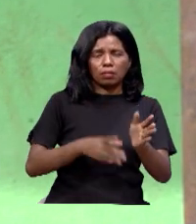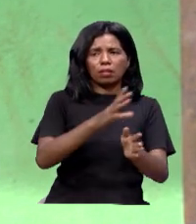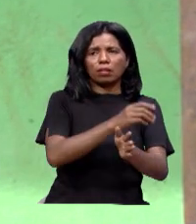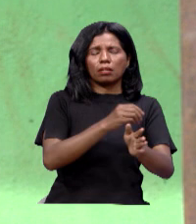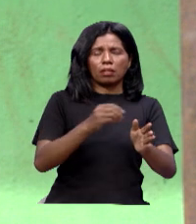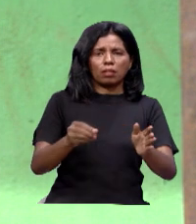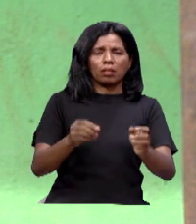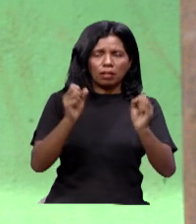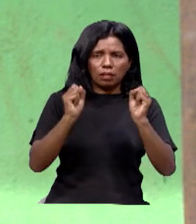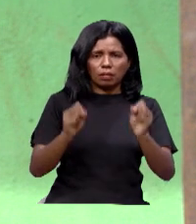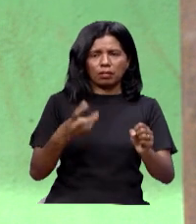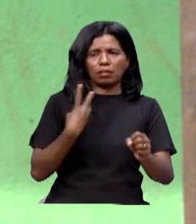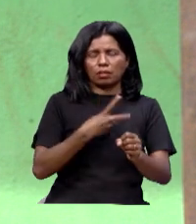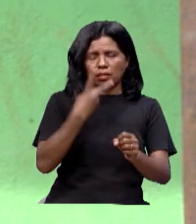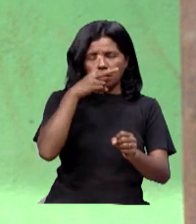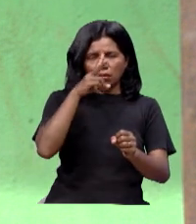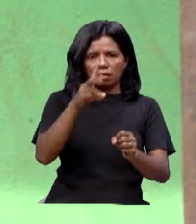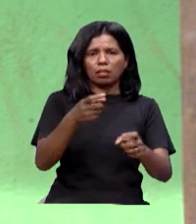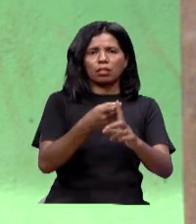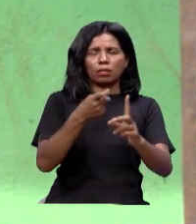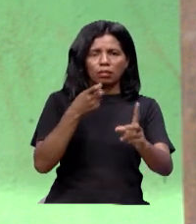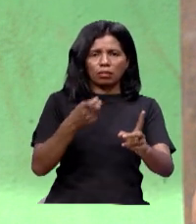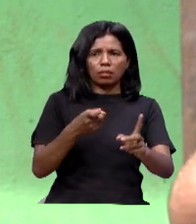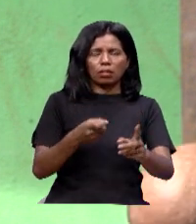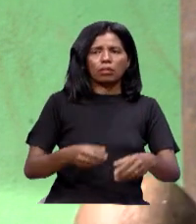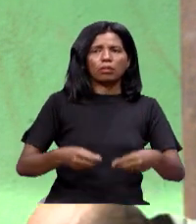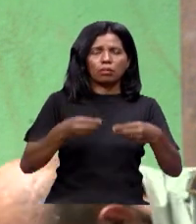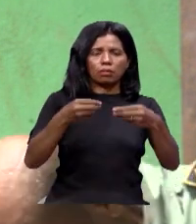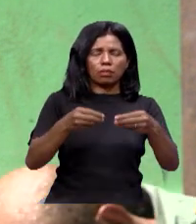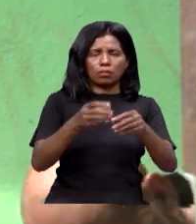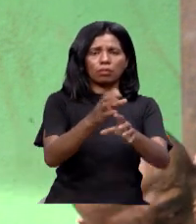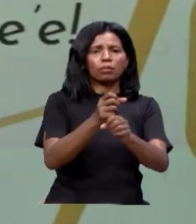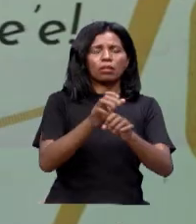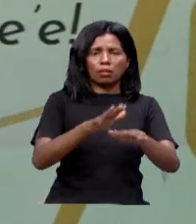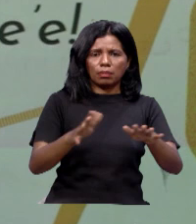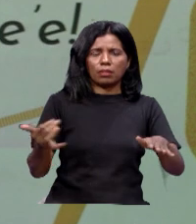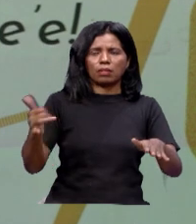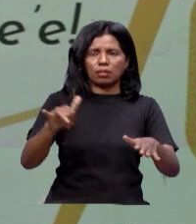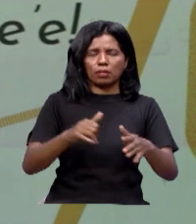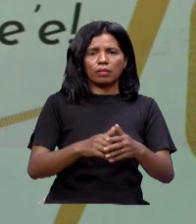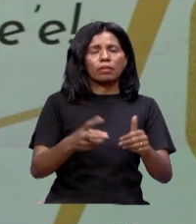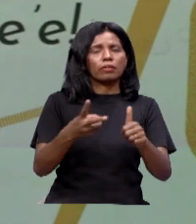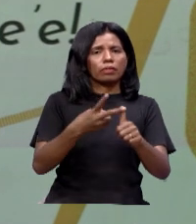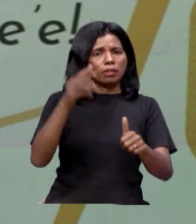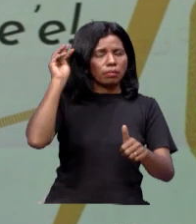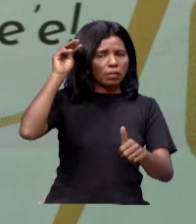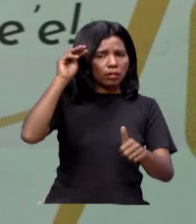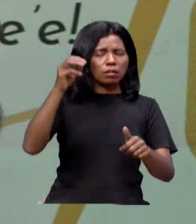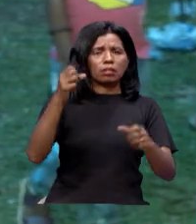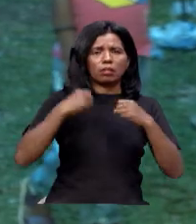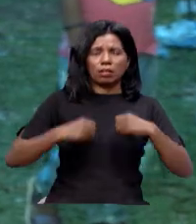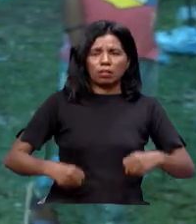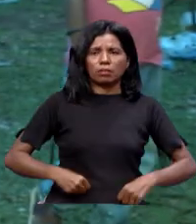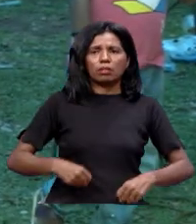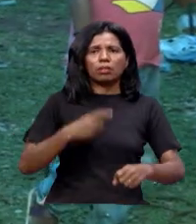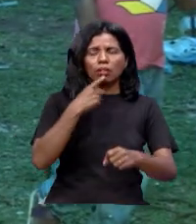liu, tacusco efetivo liu, atu cobre algo labaricida. Vice-ministro de Saúde atete na torreta sucesso e